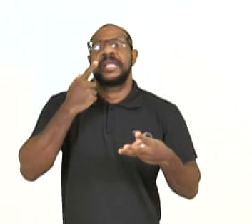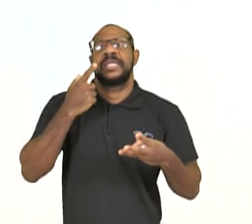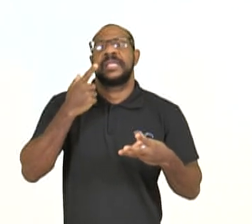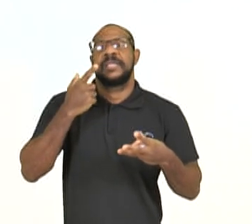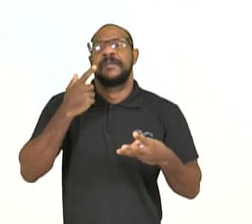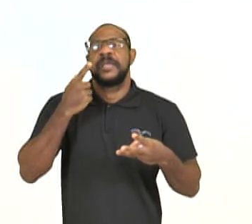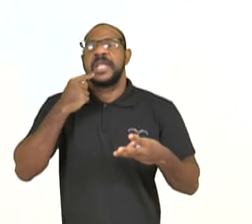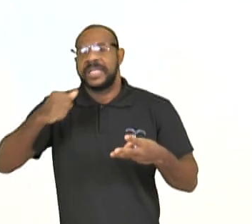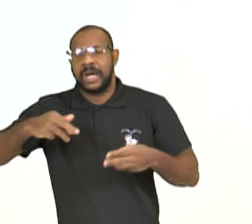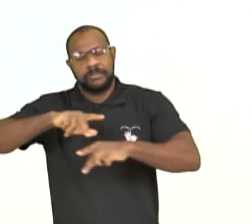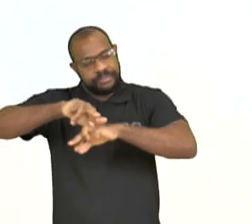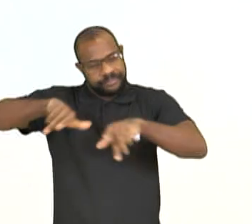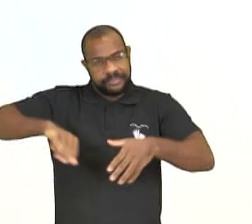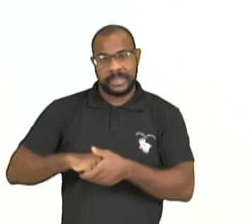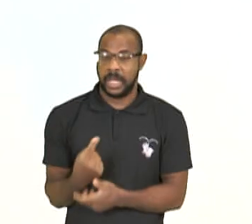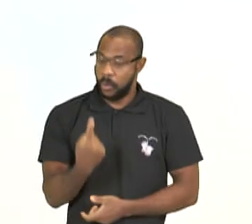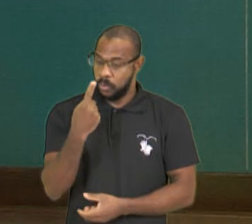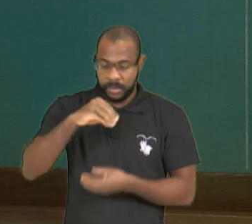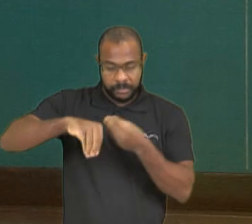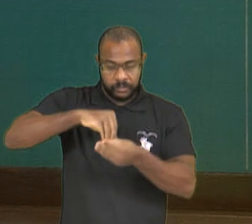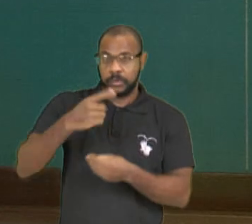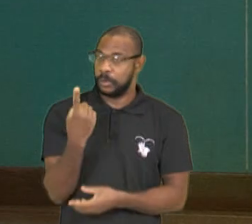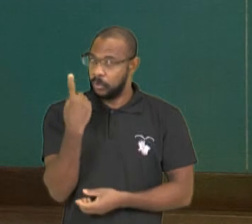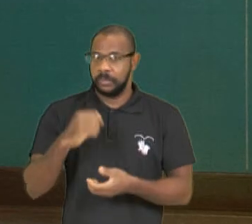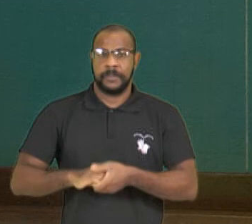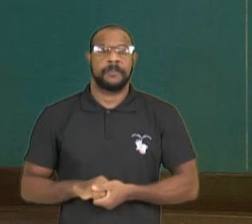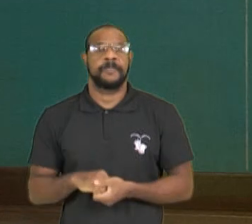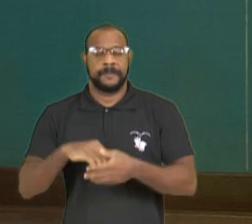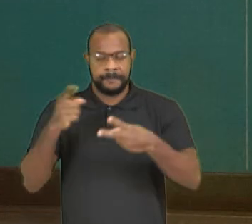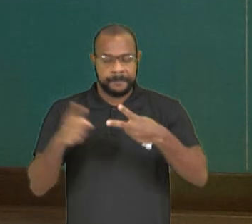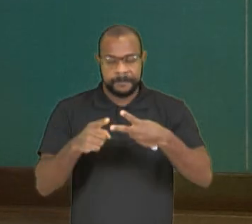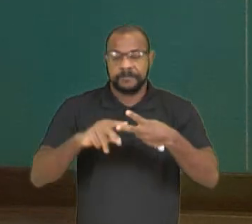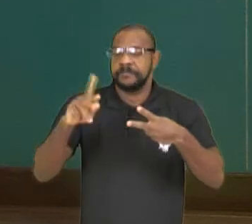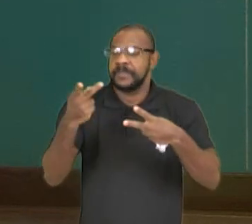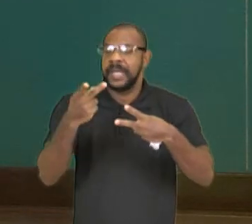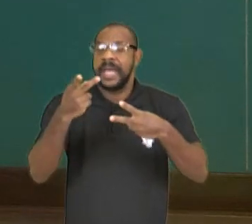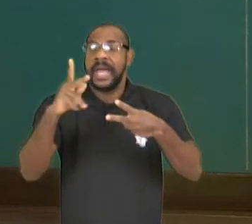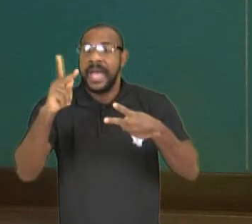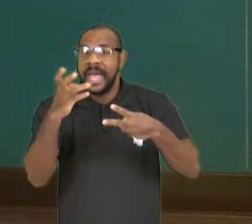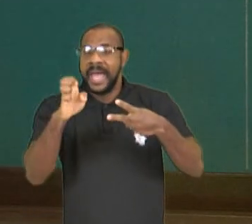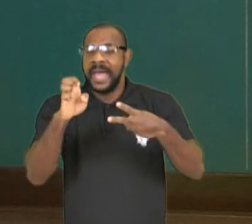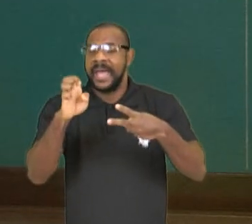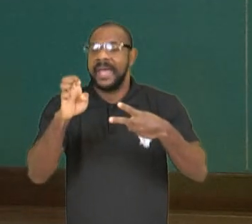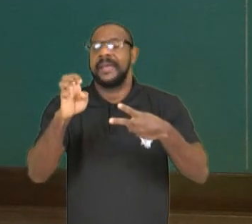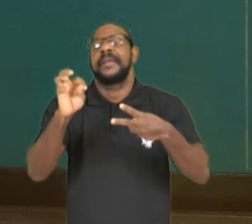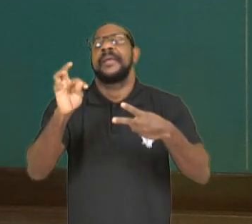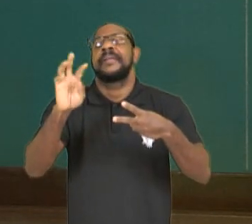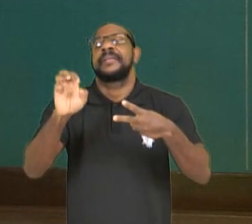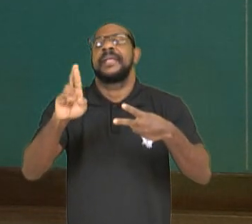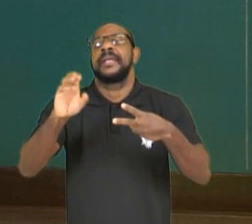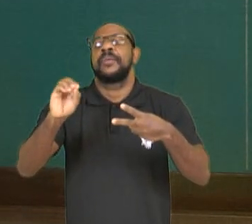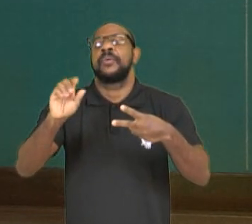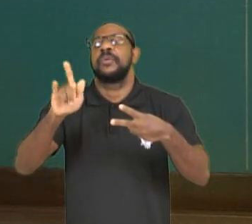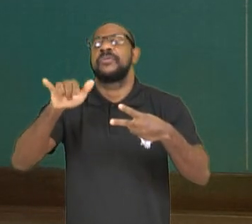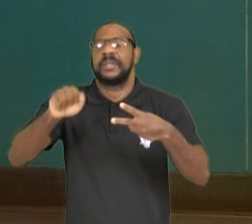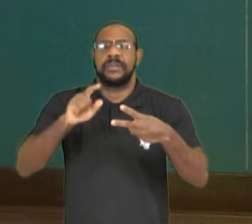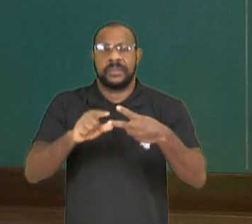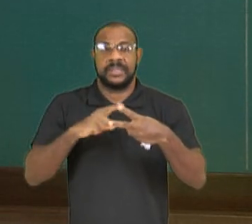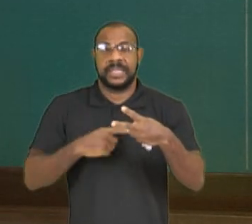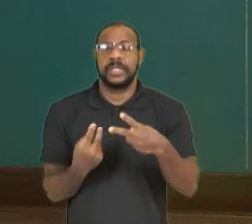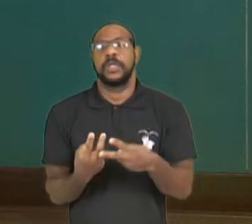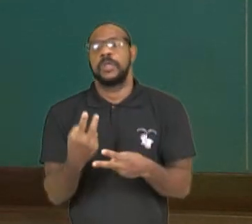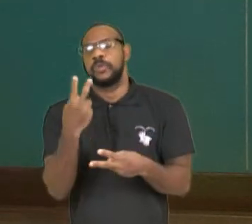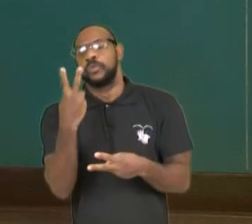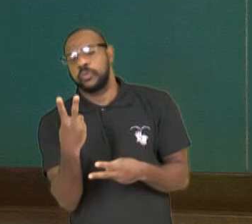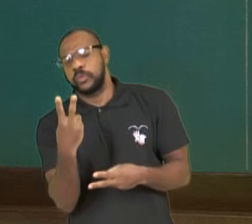quando eu tenho misturas heterogêneas, o que a gente tem? Nós temos duas ou mais fases, tá? Lembrando